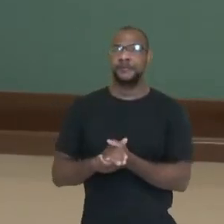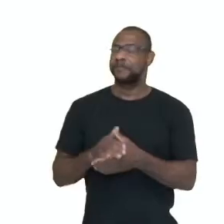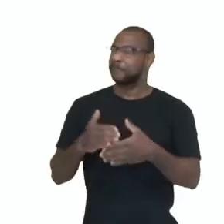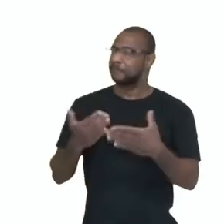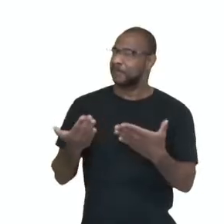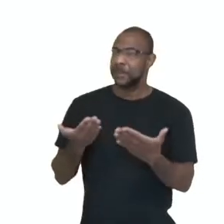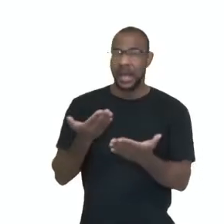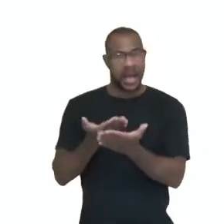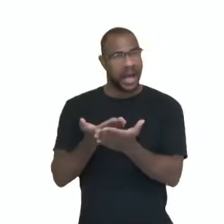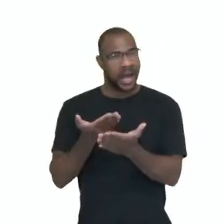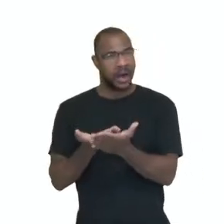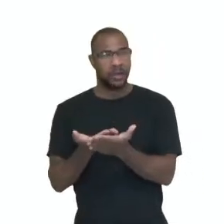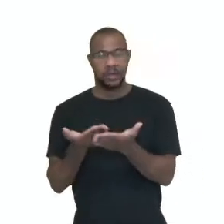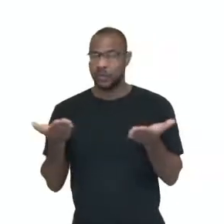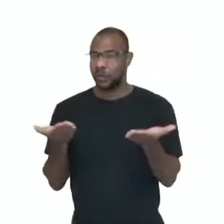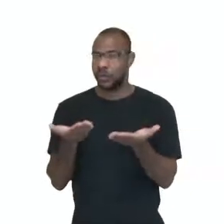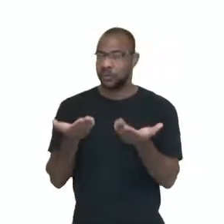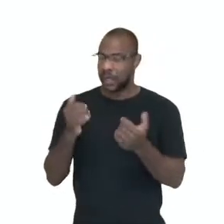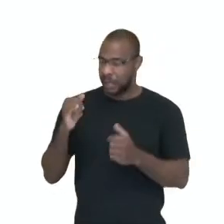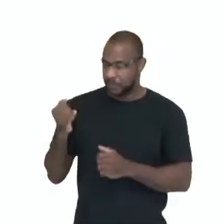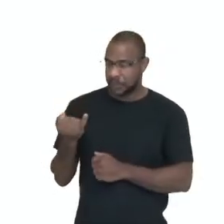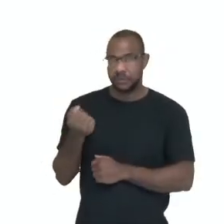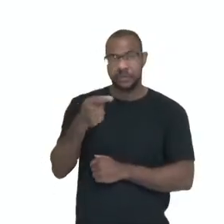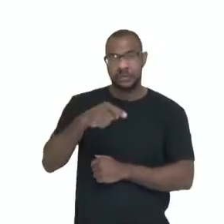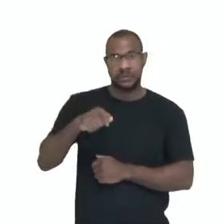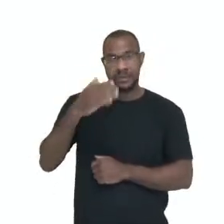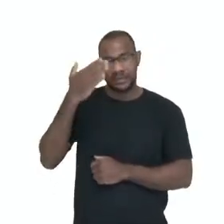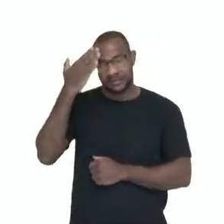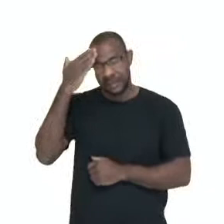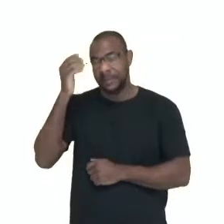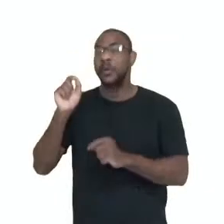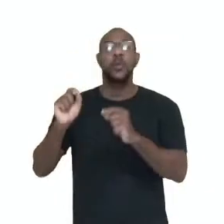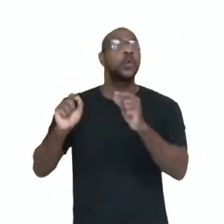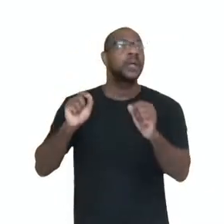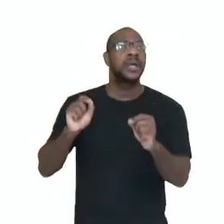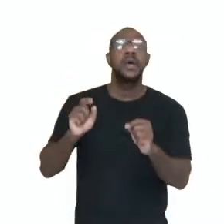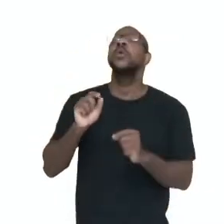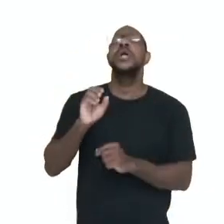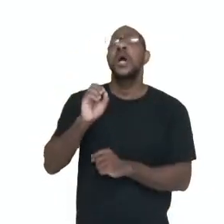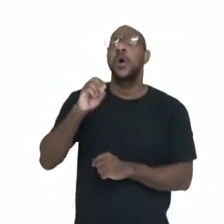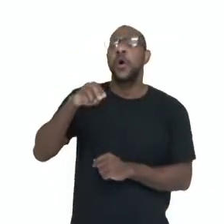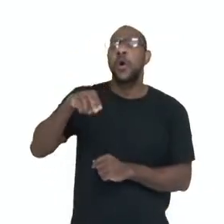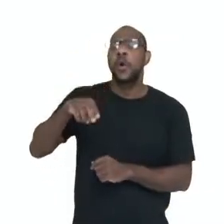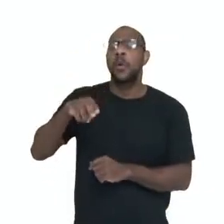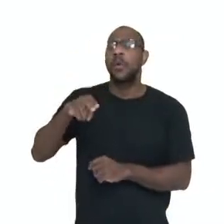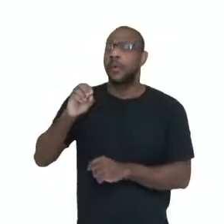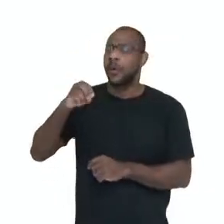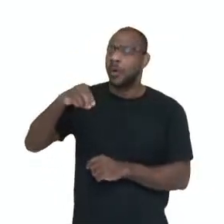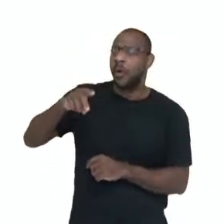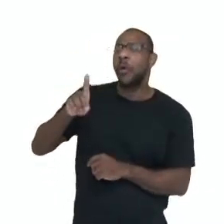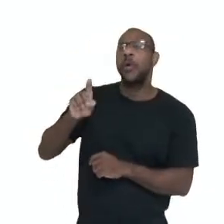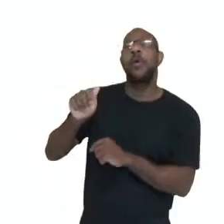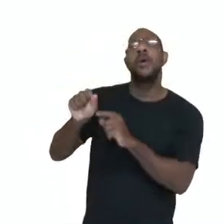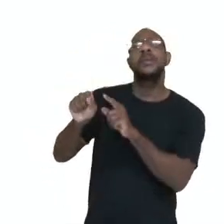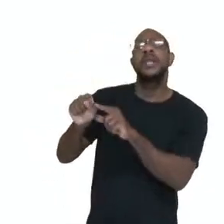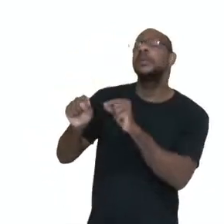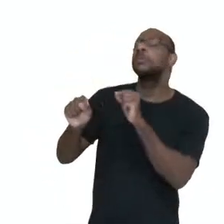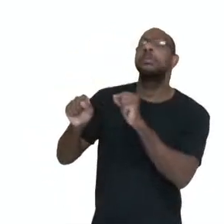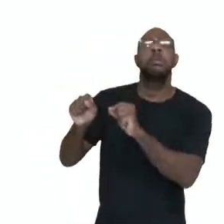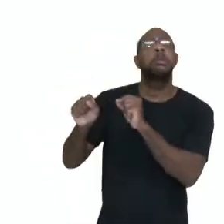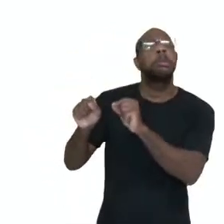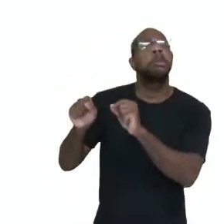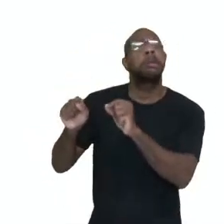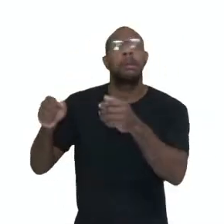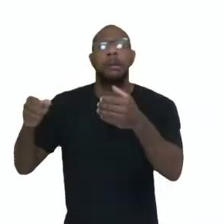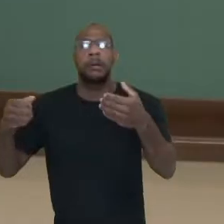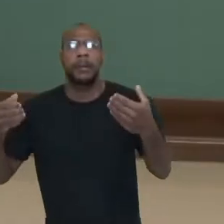aula de hoje, é importante que você saiba, pessoal, o que são ondas. Tá? Claro, a parte